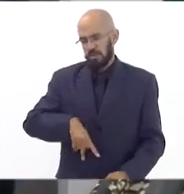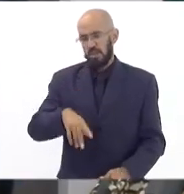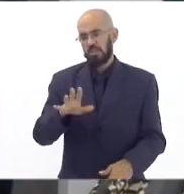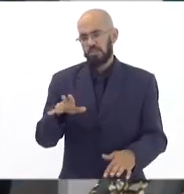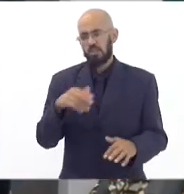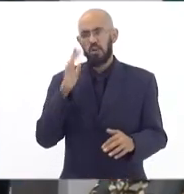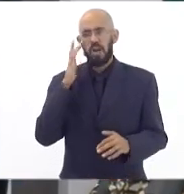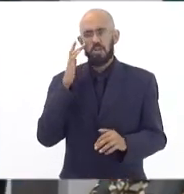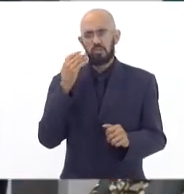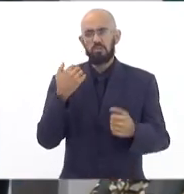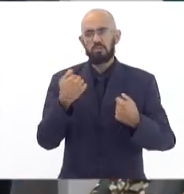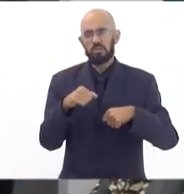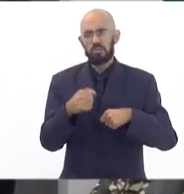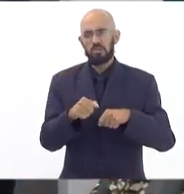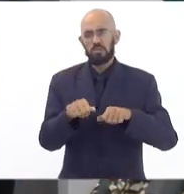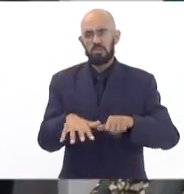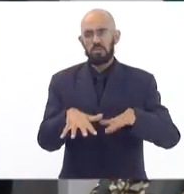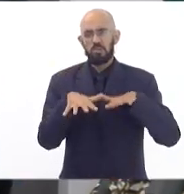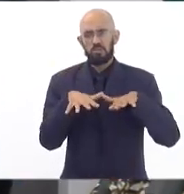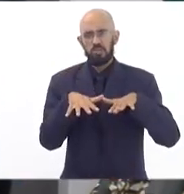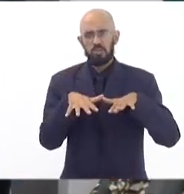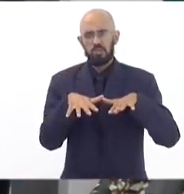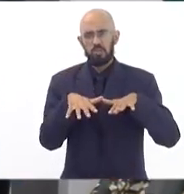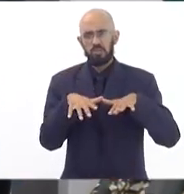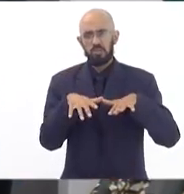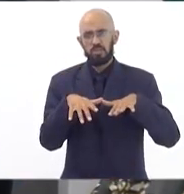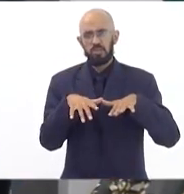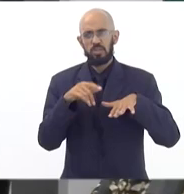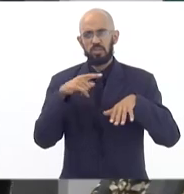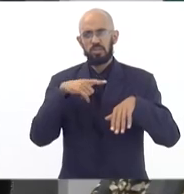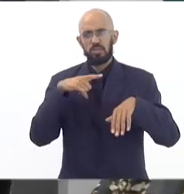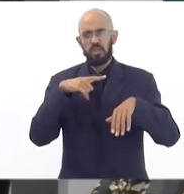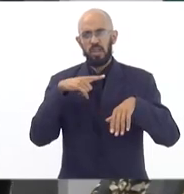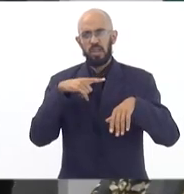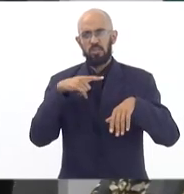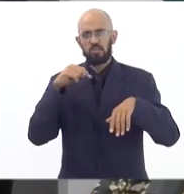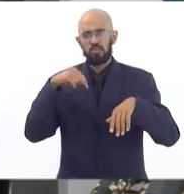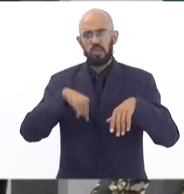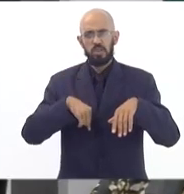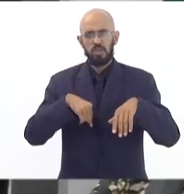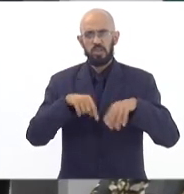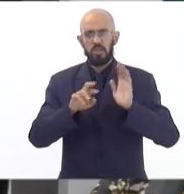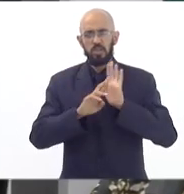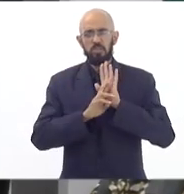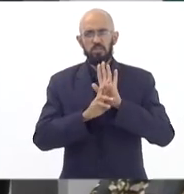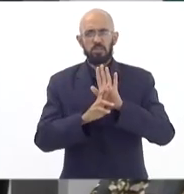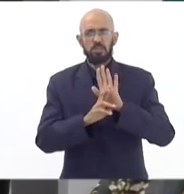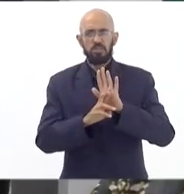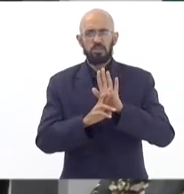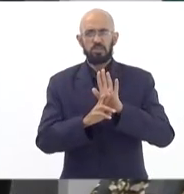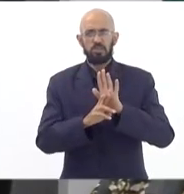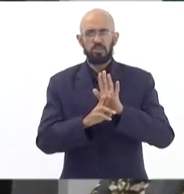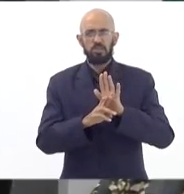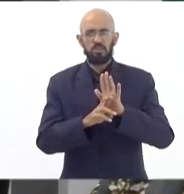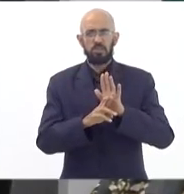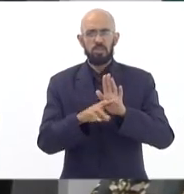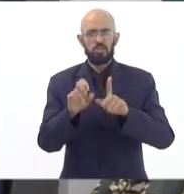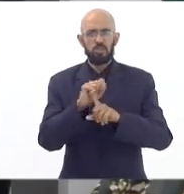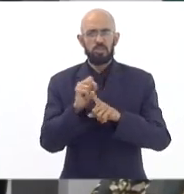existir uma audiência onde das tenham tenhamos aqui a representação da sociedade